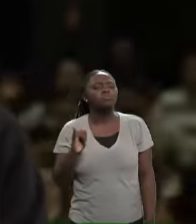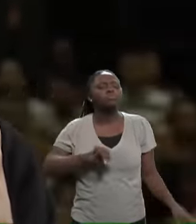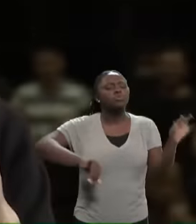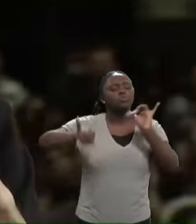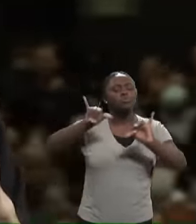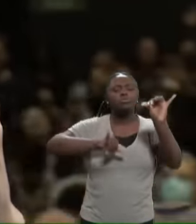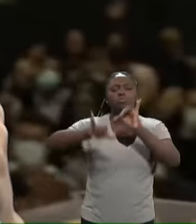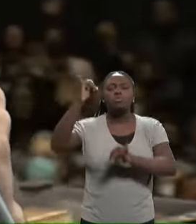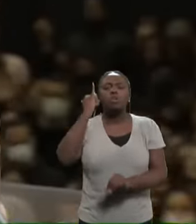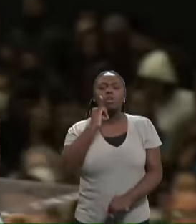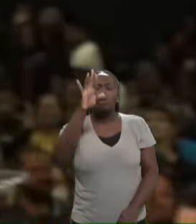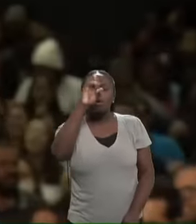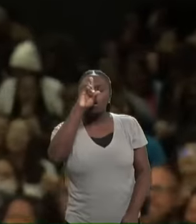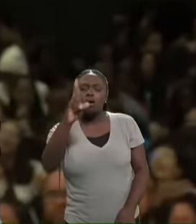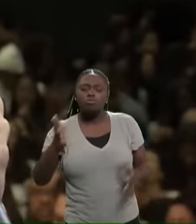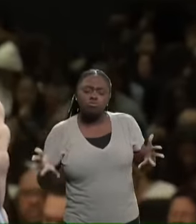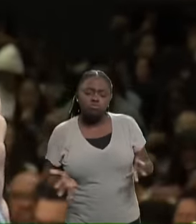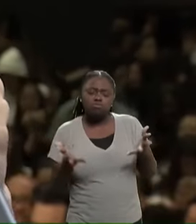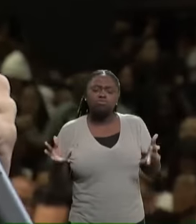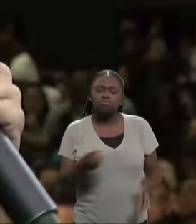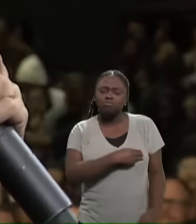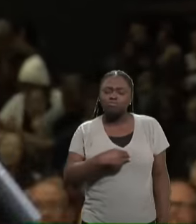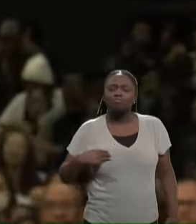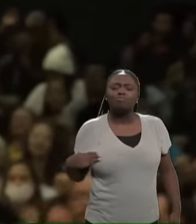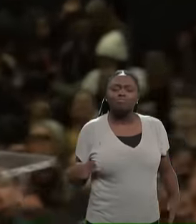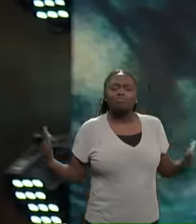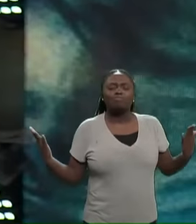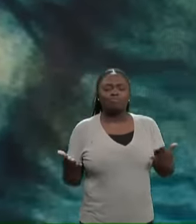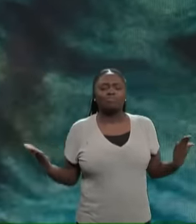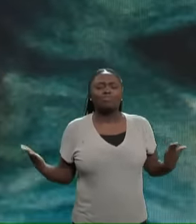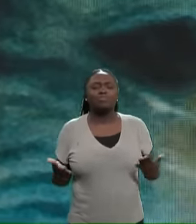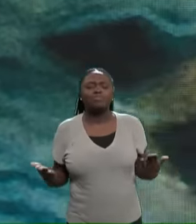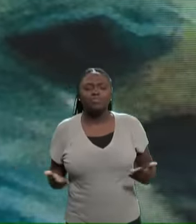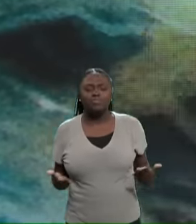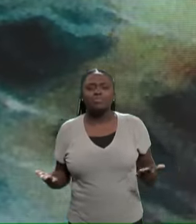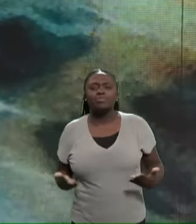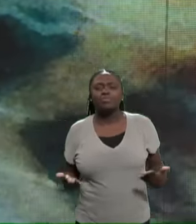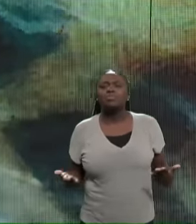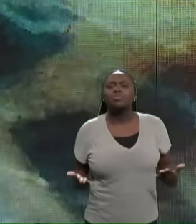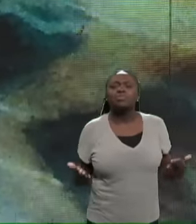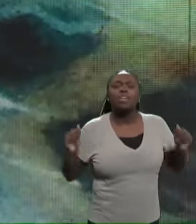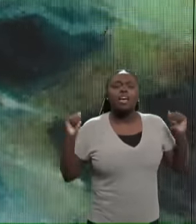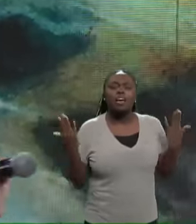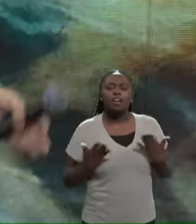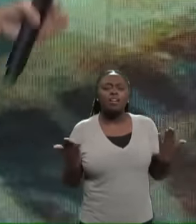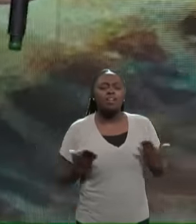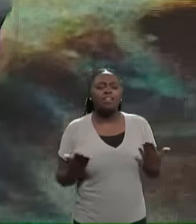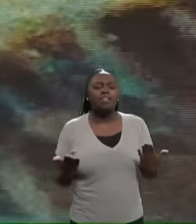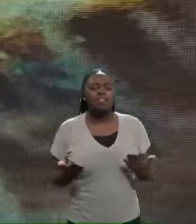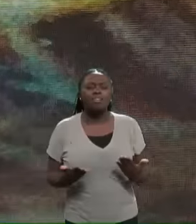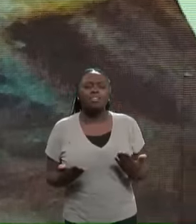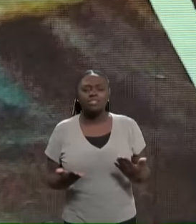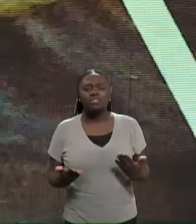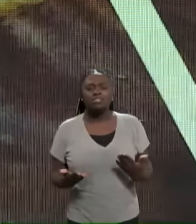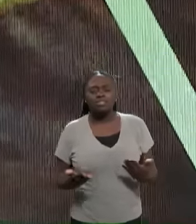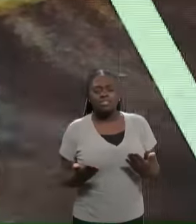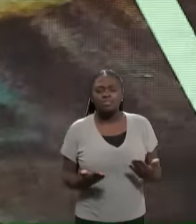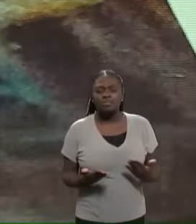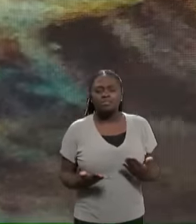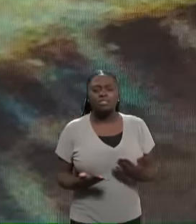Señor. Activa el ministerio de quien depende de vos. Ahora.